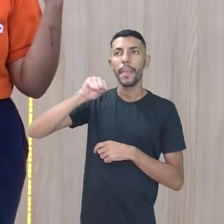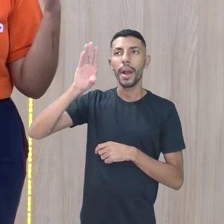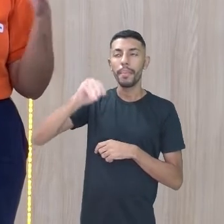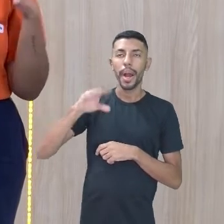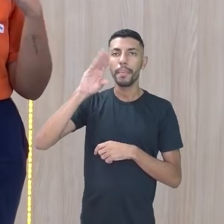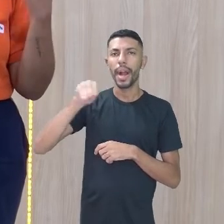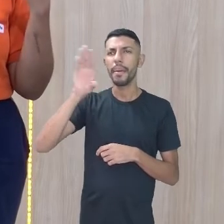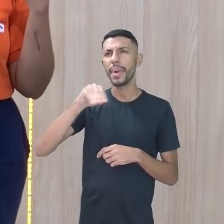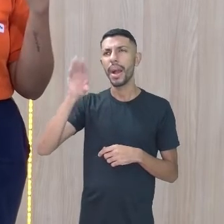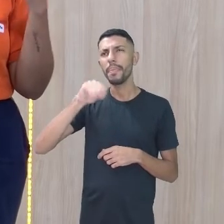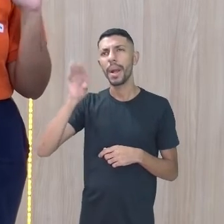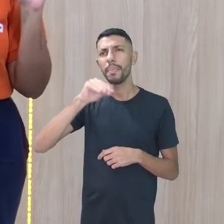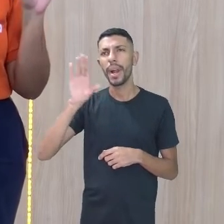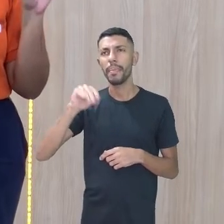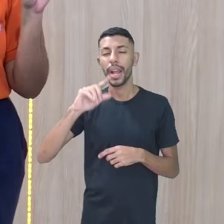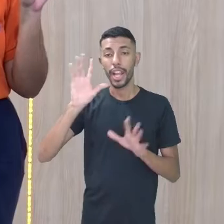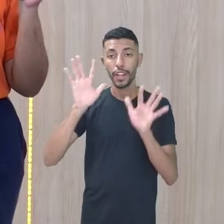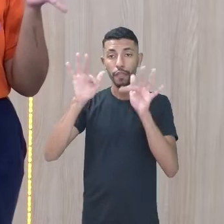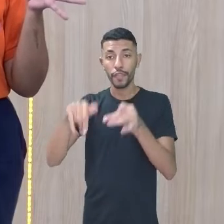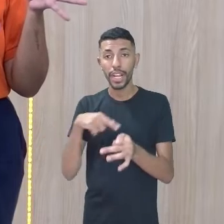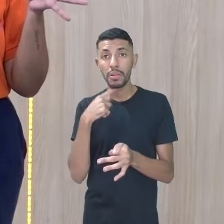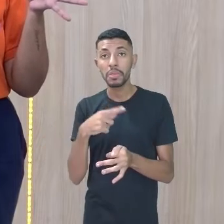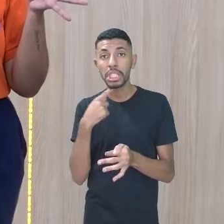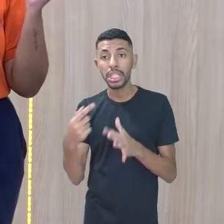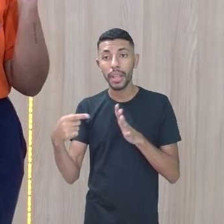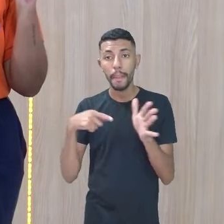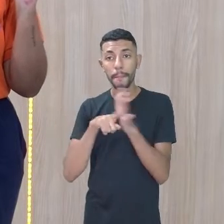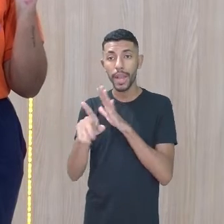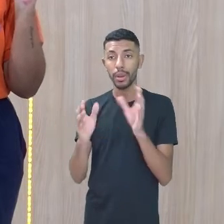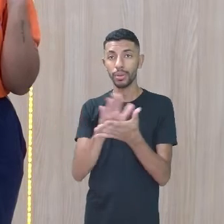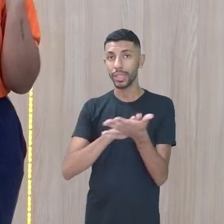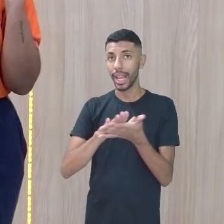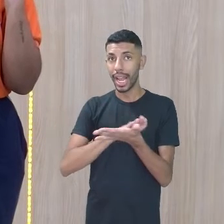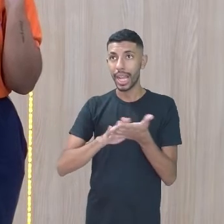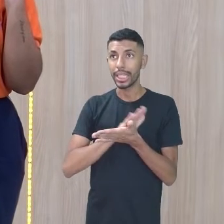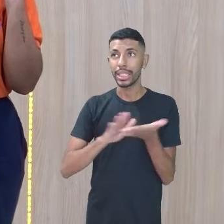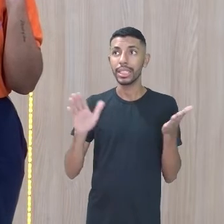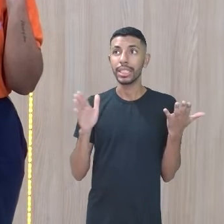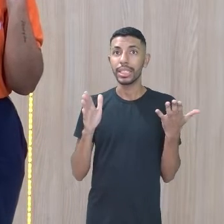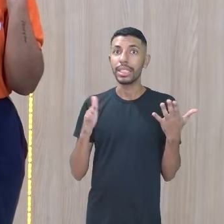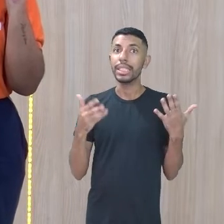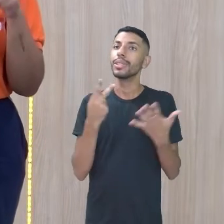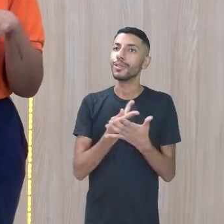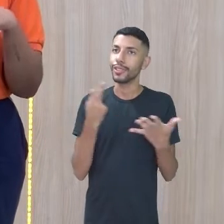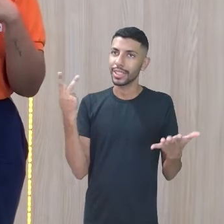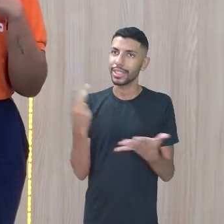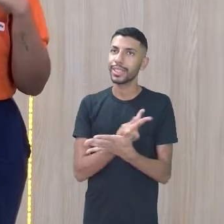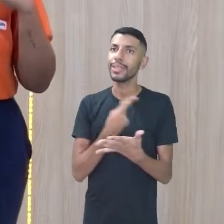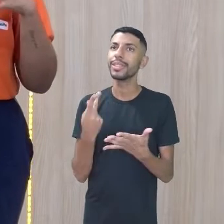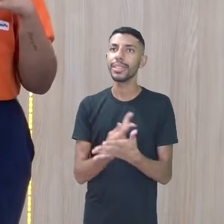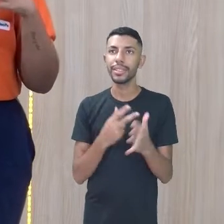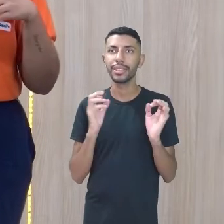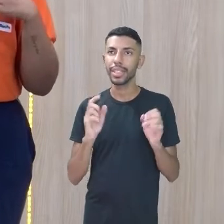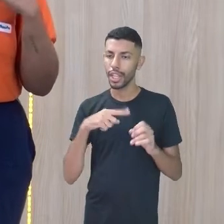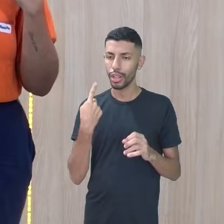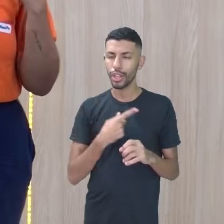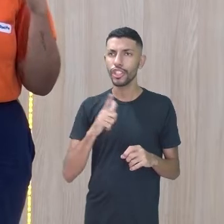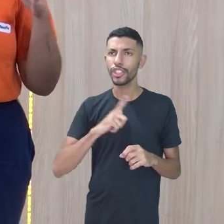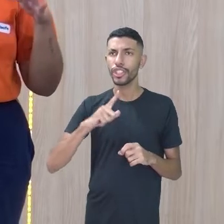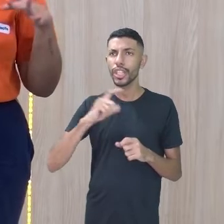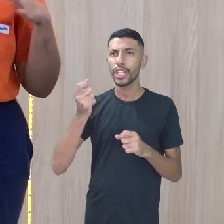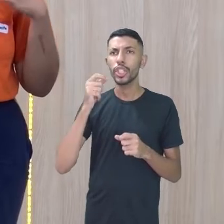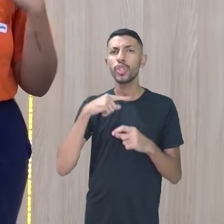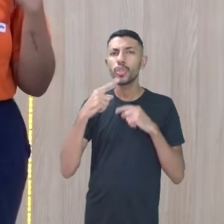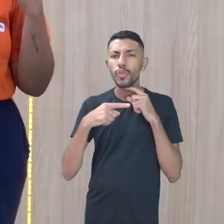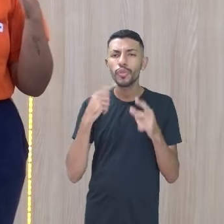1 hora, e aí ninguém faz pergunta nenhuma, tem alguma coisa errada, né? Não? A gente cria dúvidas o